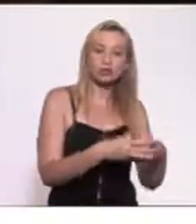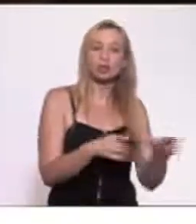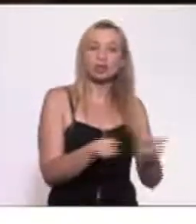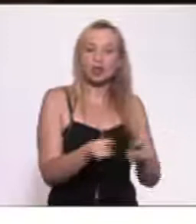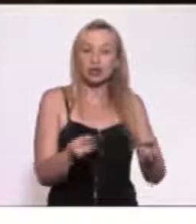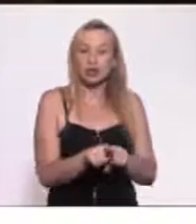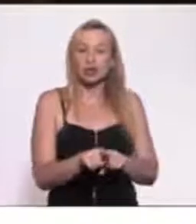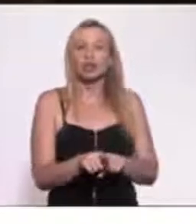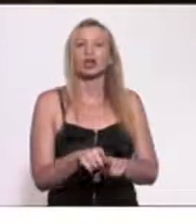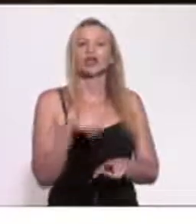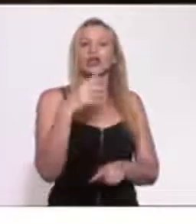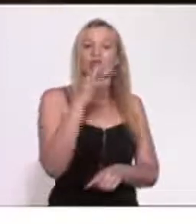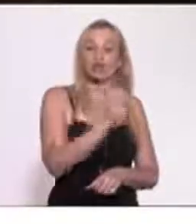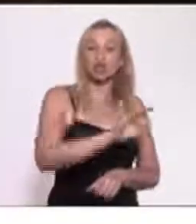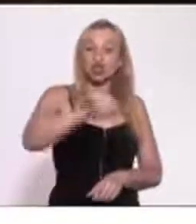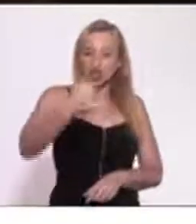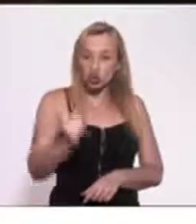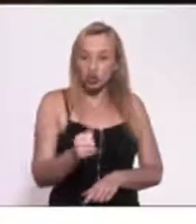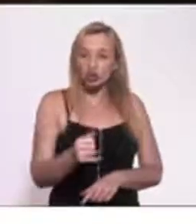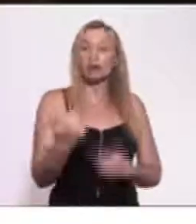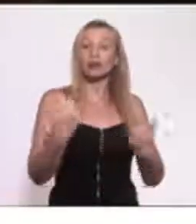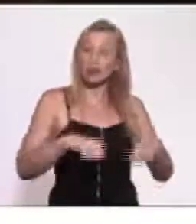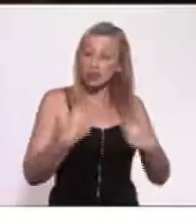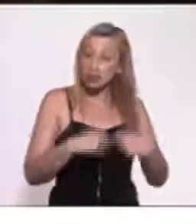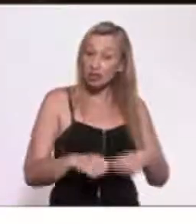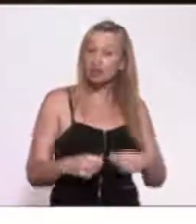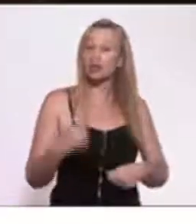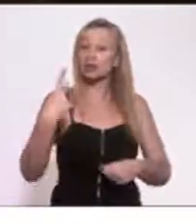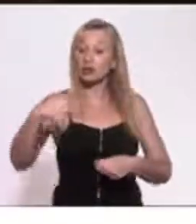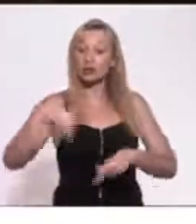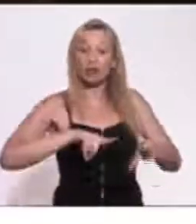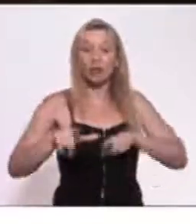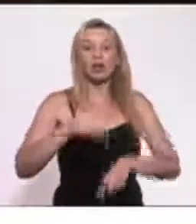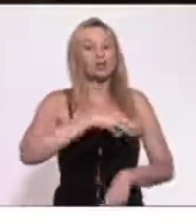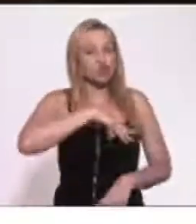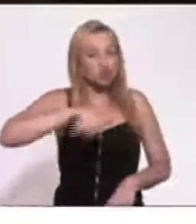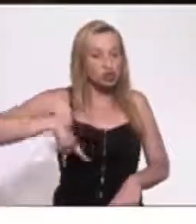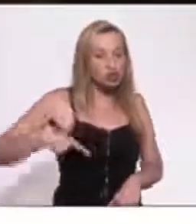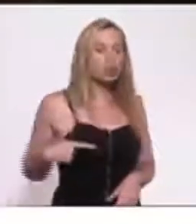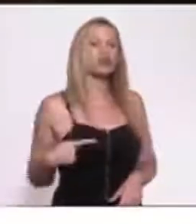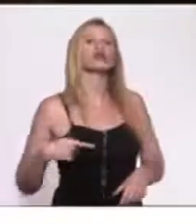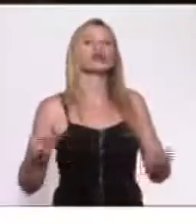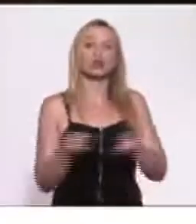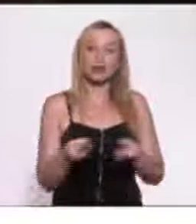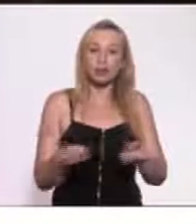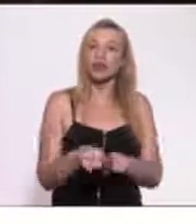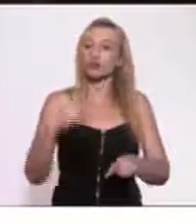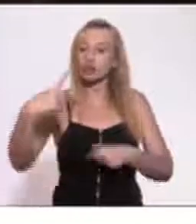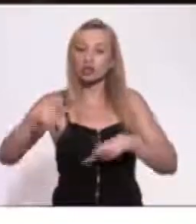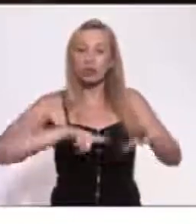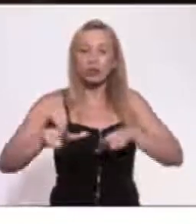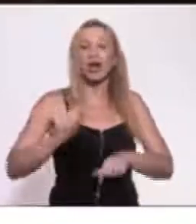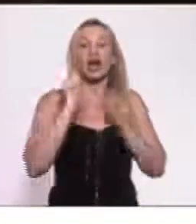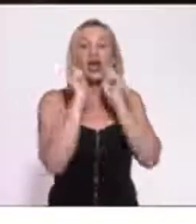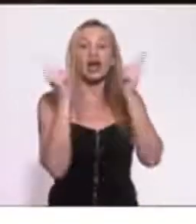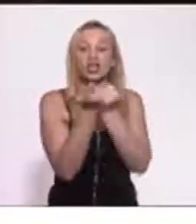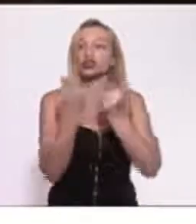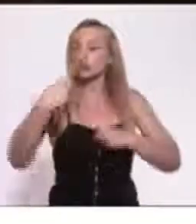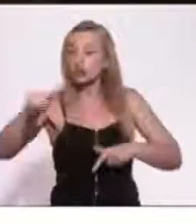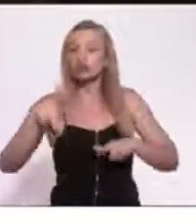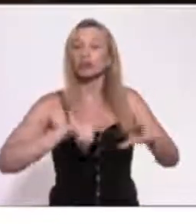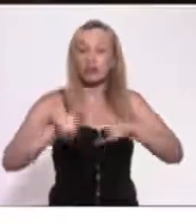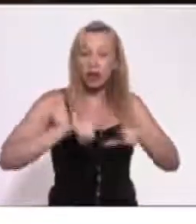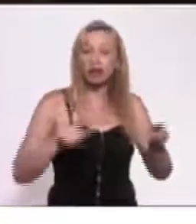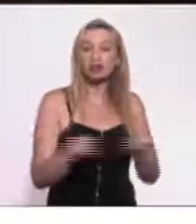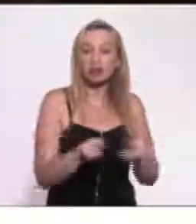TJ tem que fazer a sua parte, o Tribunal de Justiça. O Ministério Público tem que fazer a sua parte. A Alerj tem que fazer a sua parte.